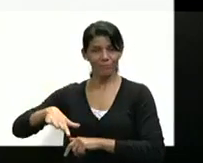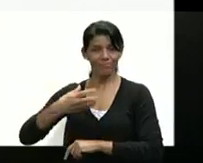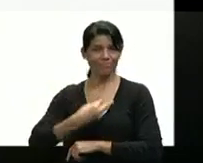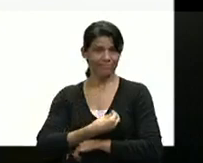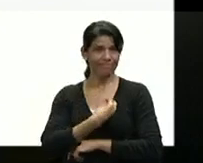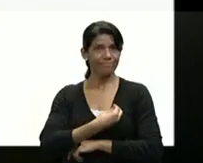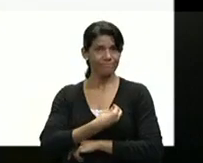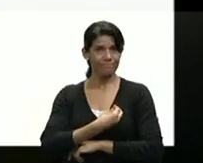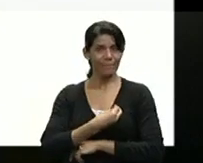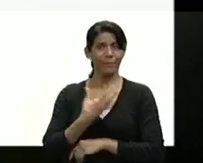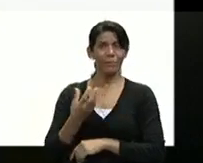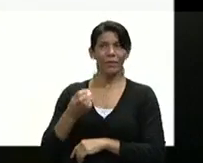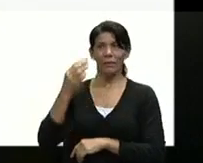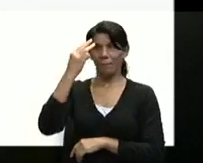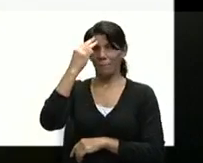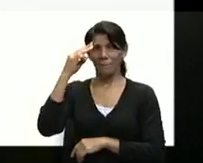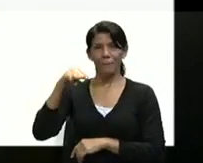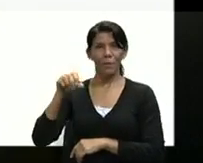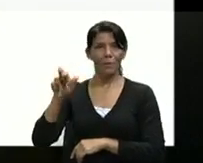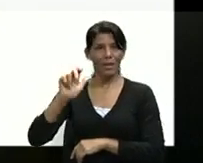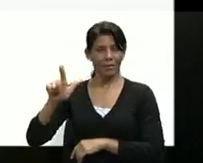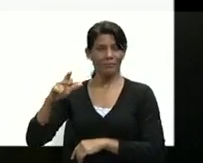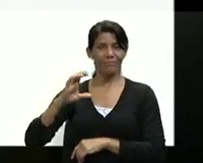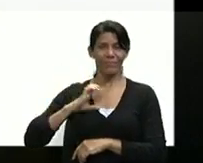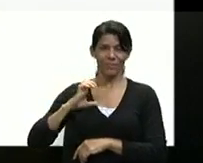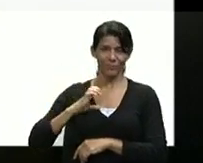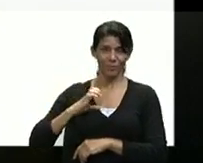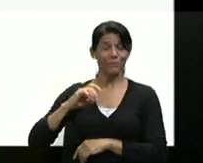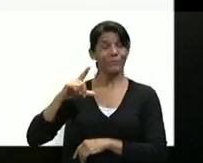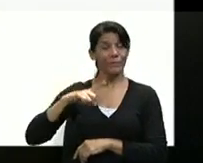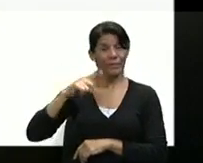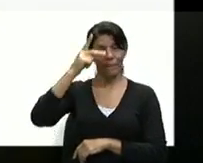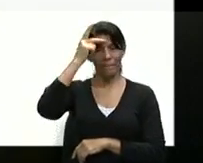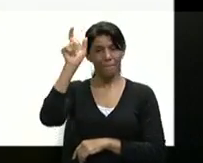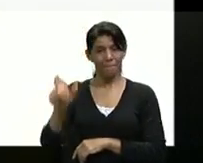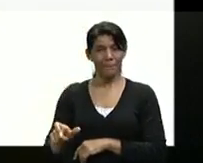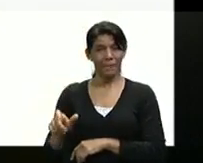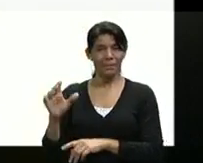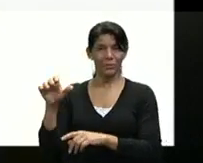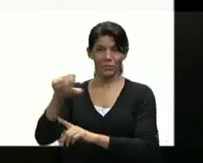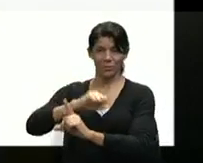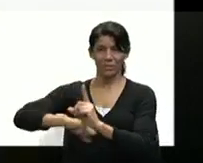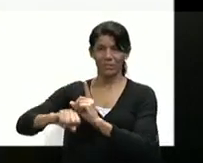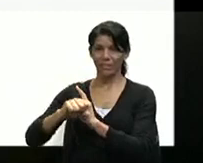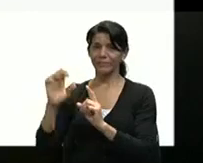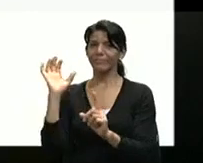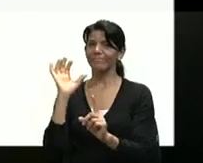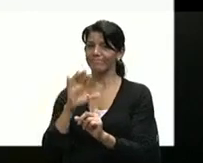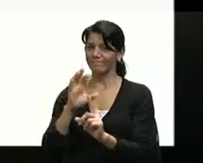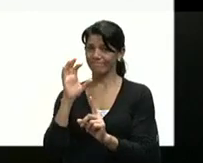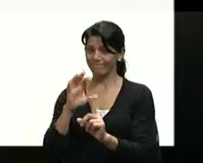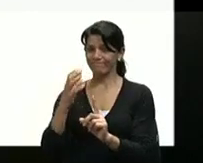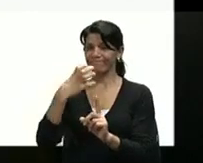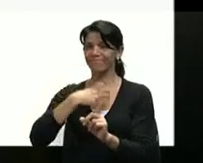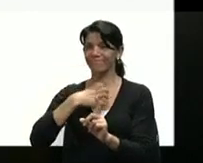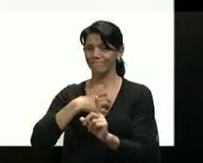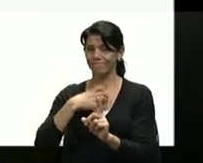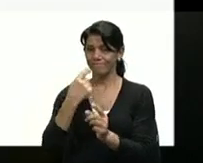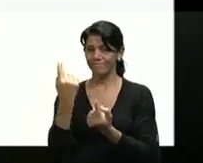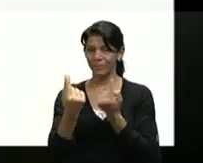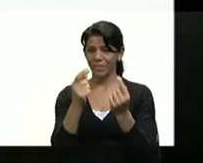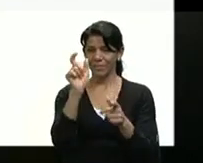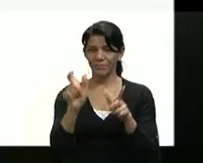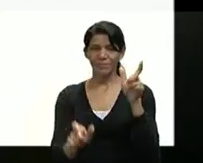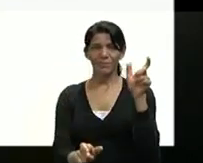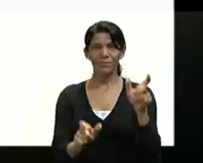determinantes morais e éticos, né? Nós teremos aqui os aspectos sociais influenciando as condutas de